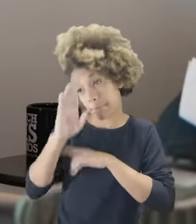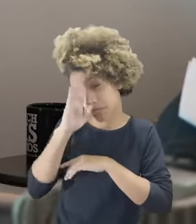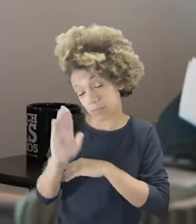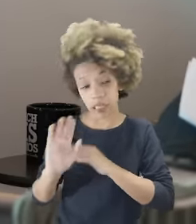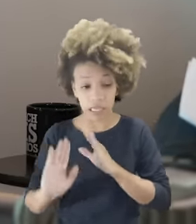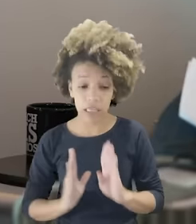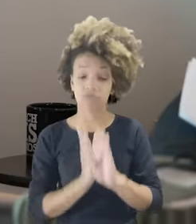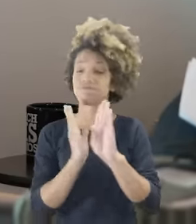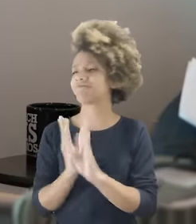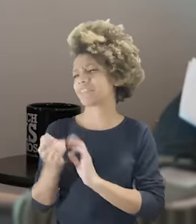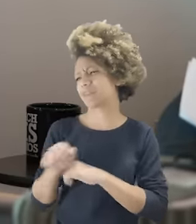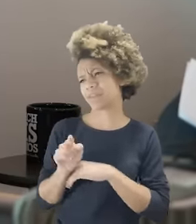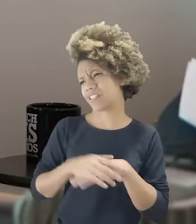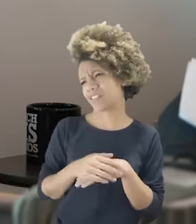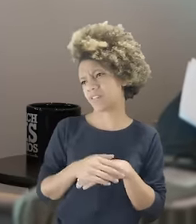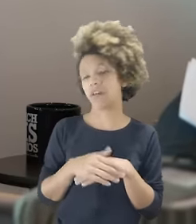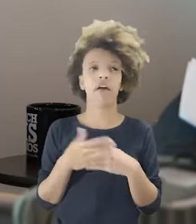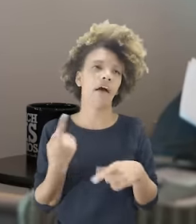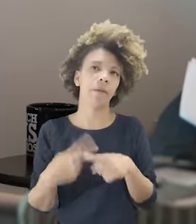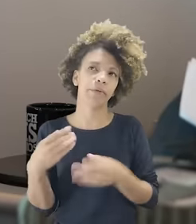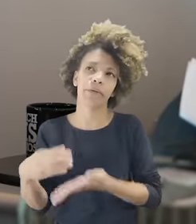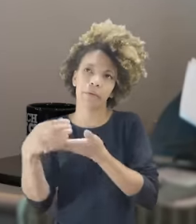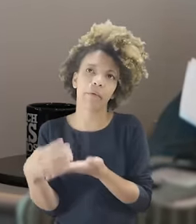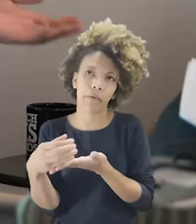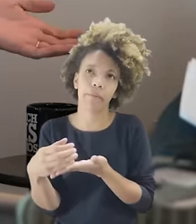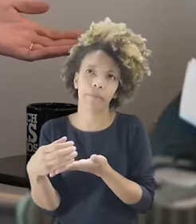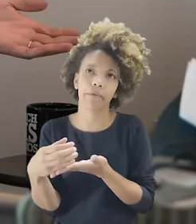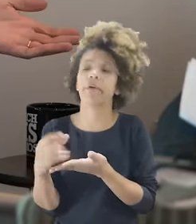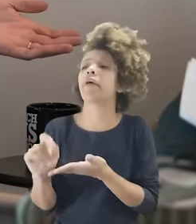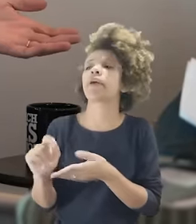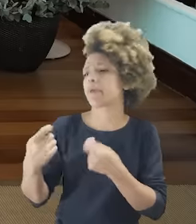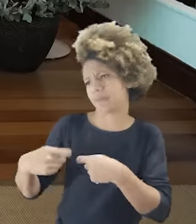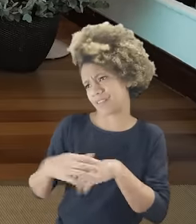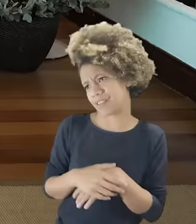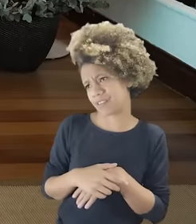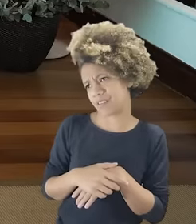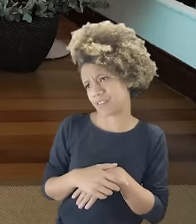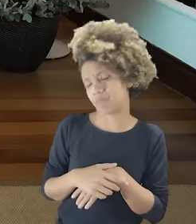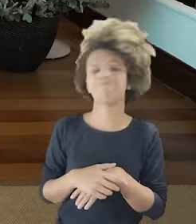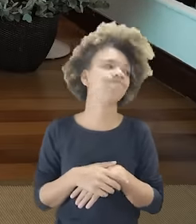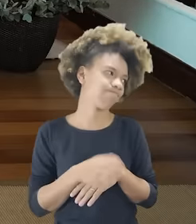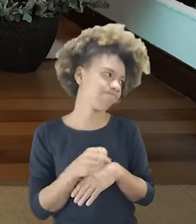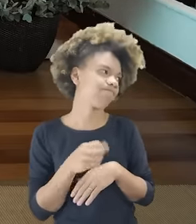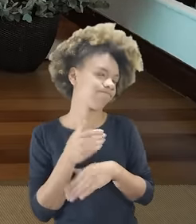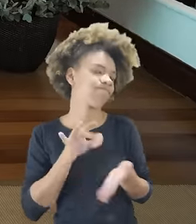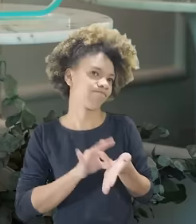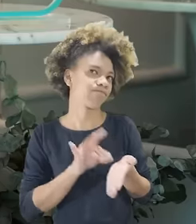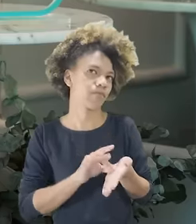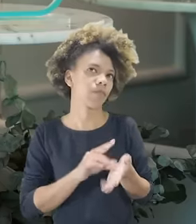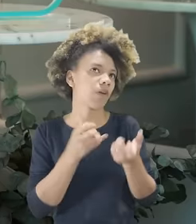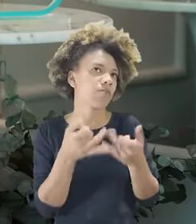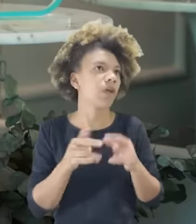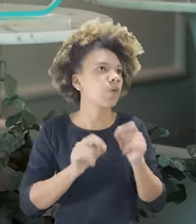inventar coisas que a gente nem precisa sabe é um copo que deixa a bebida que a gente 5 horas quem precisa disso sabe isso é verdade né então a gente